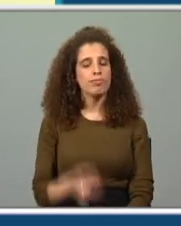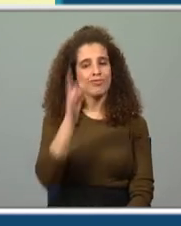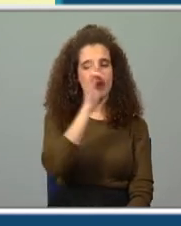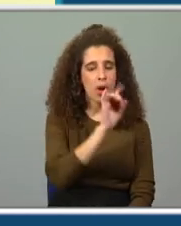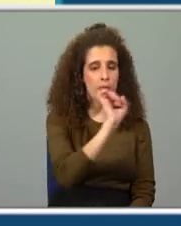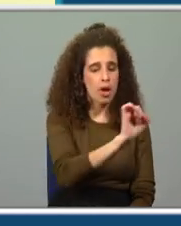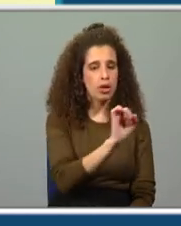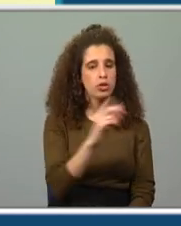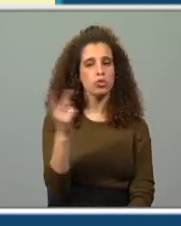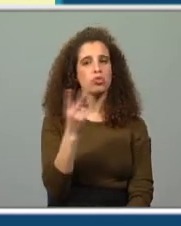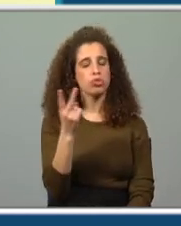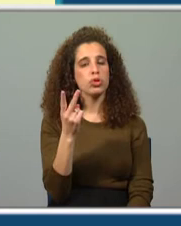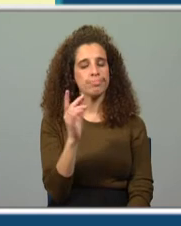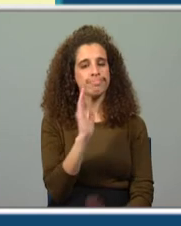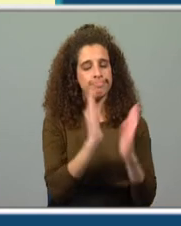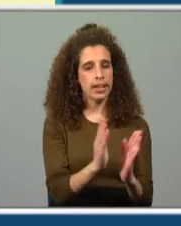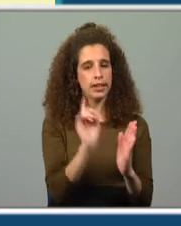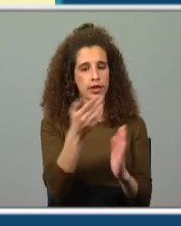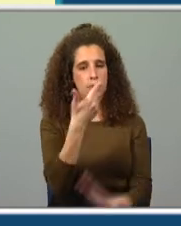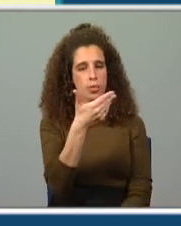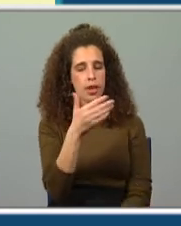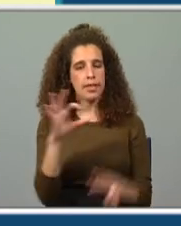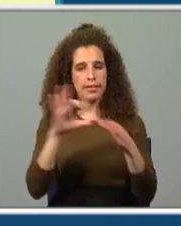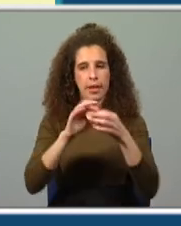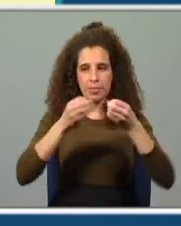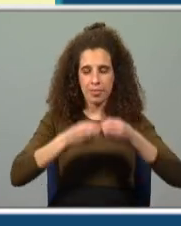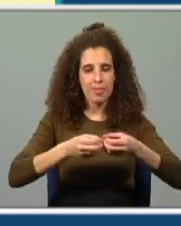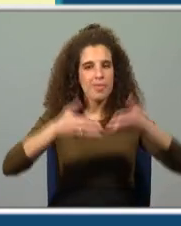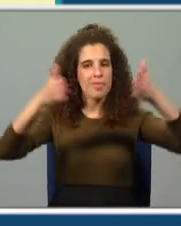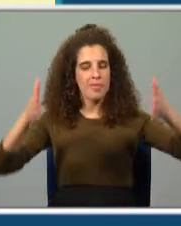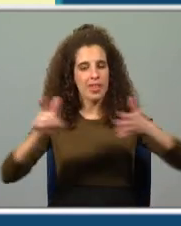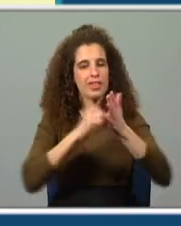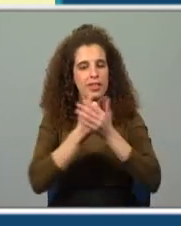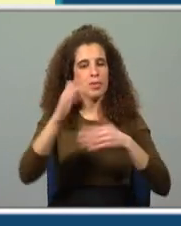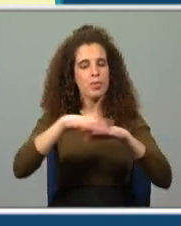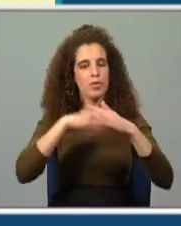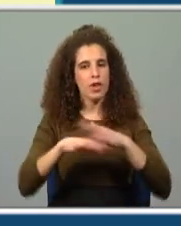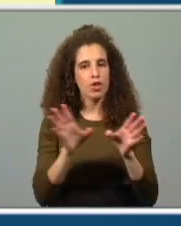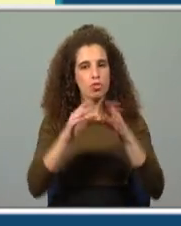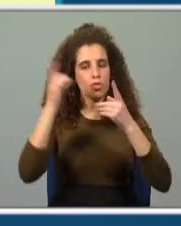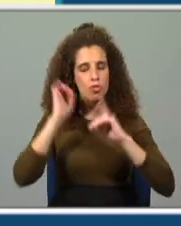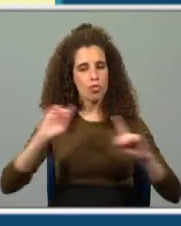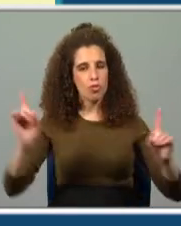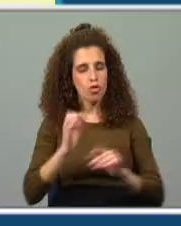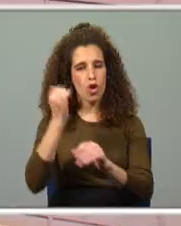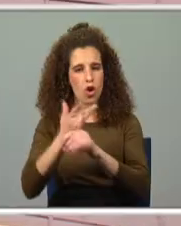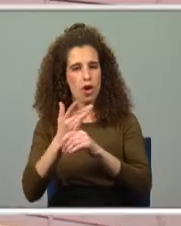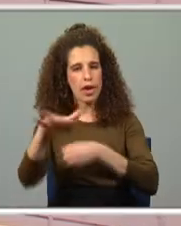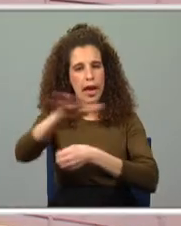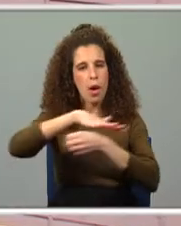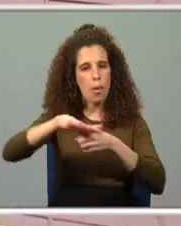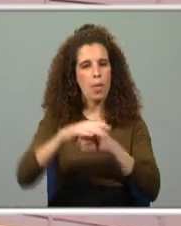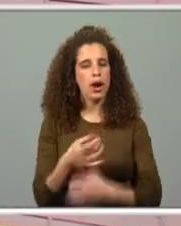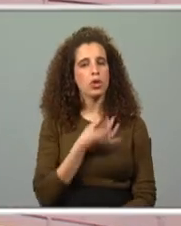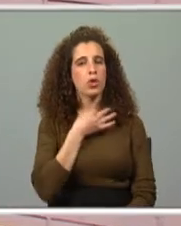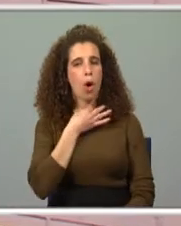depois. Dois certos. Este primeiro que tem a ver com a abertura, que era sempre feita com orquestra, e depois outra que é uma área de ópera, que eu